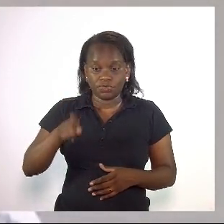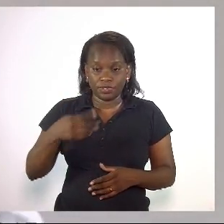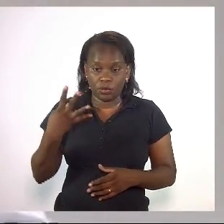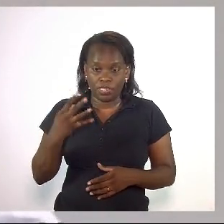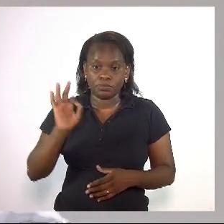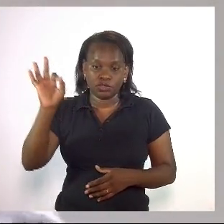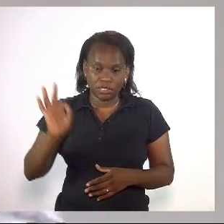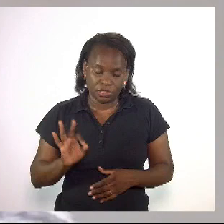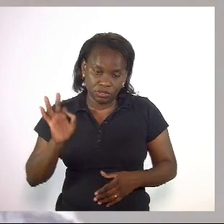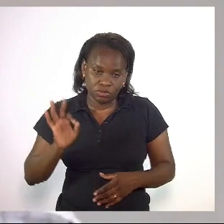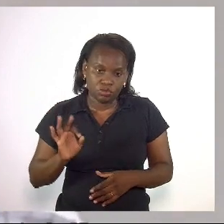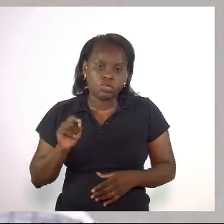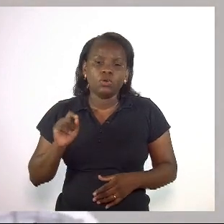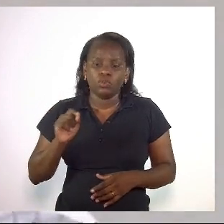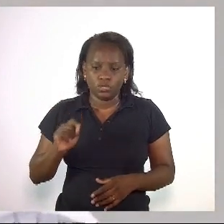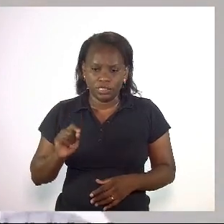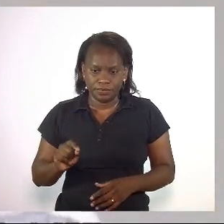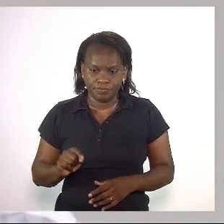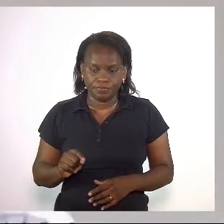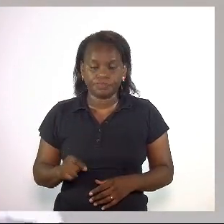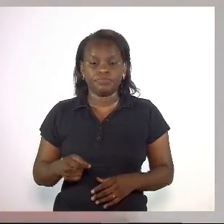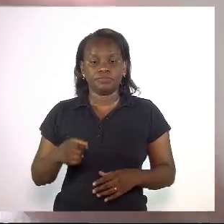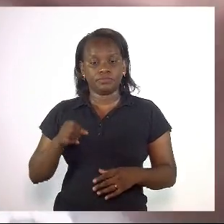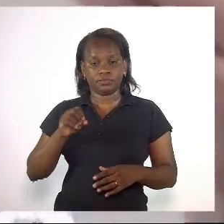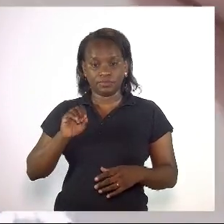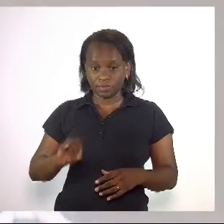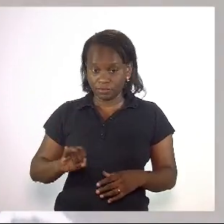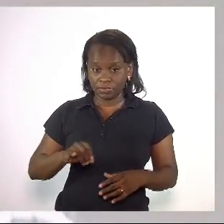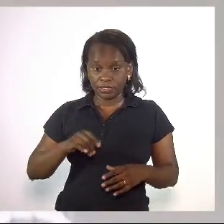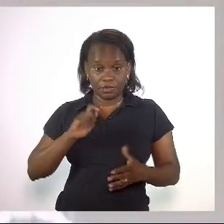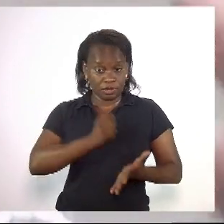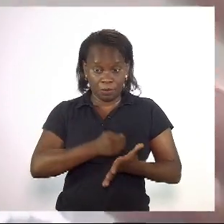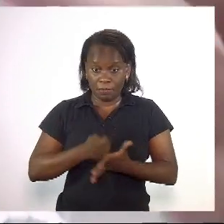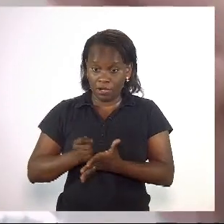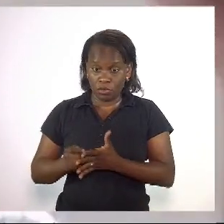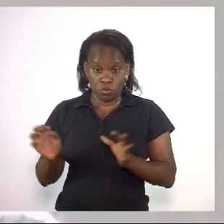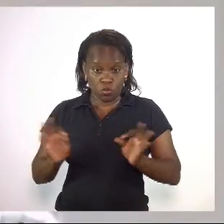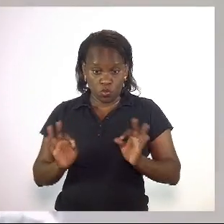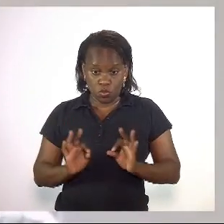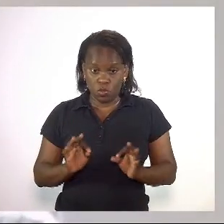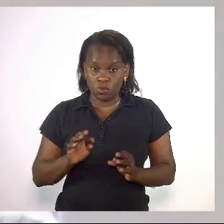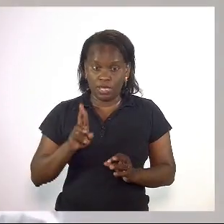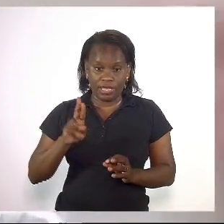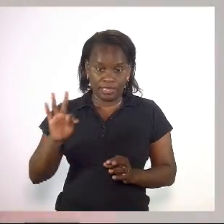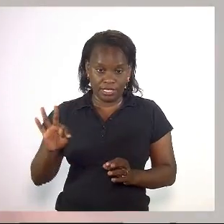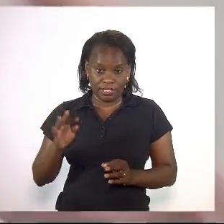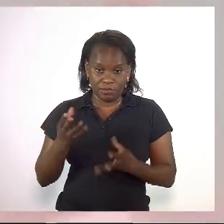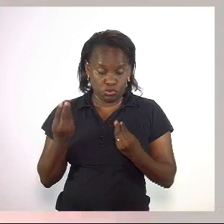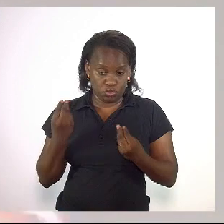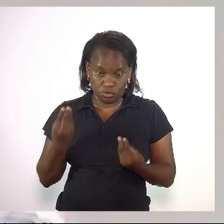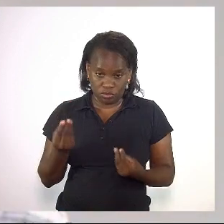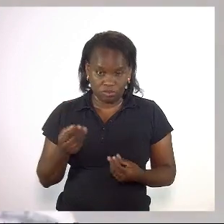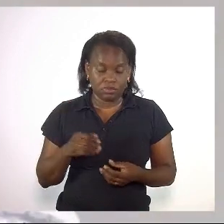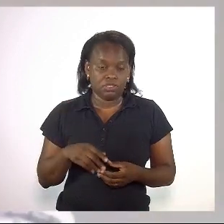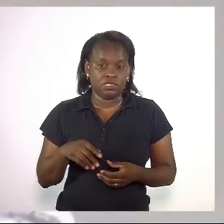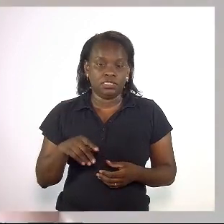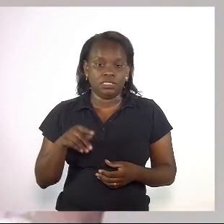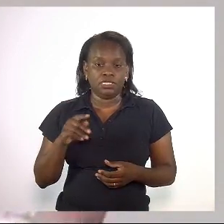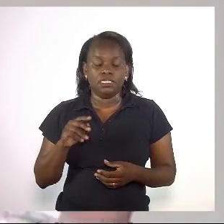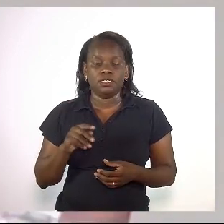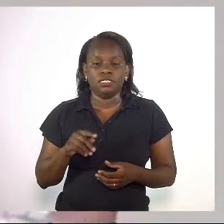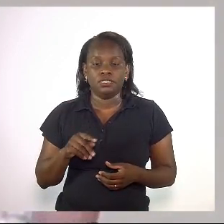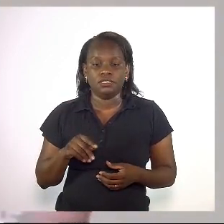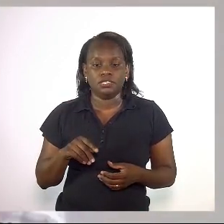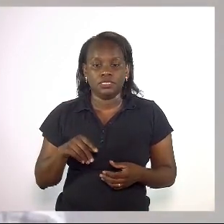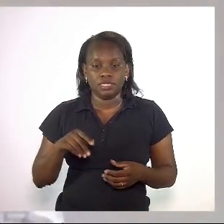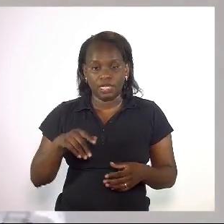12,4%. Isso significa dizer o seguinte, se nós não tivéssemos pago tanto RP, isso, e veja,